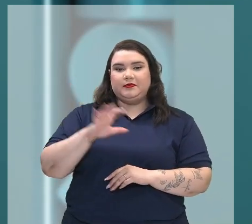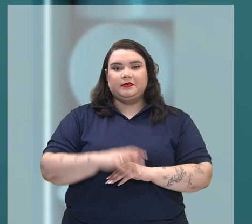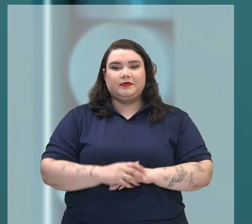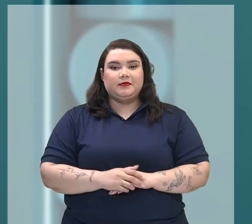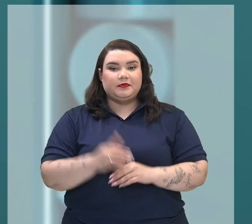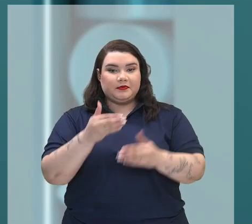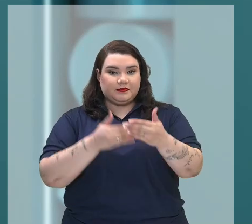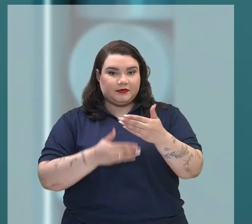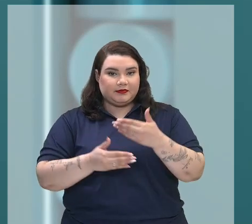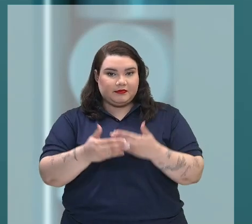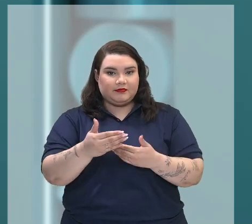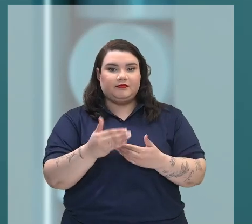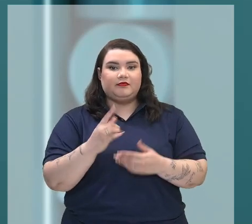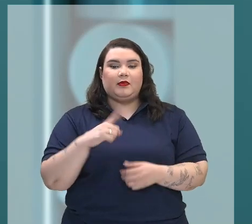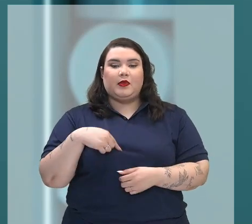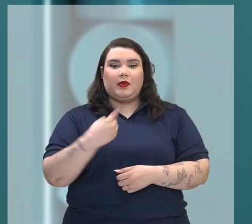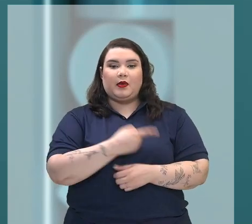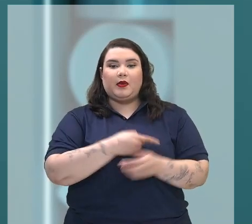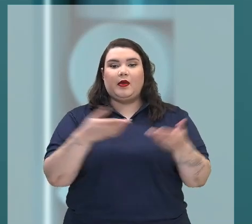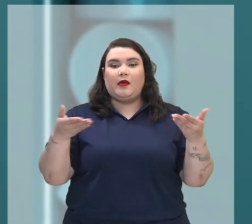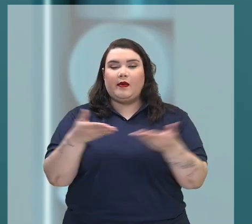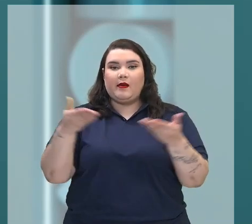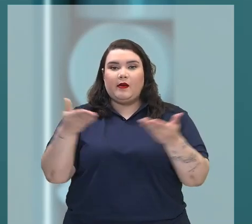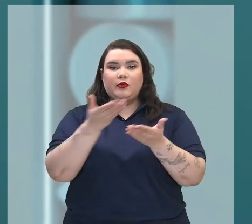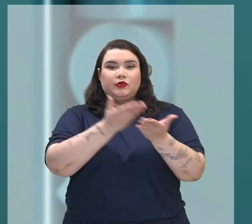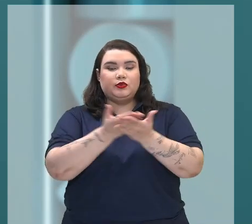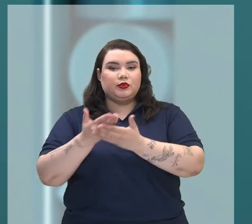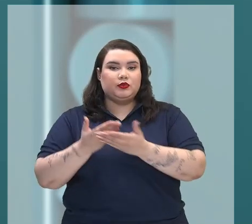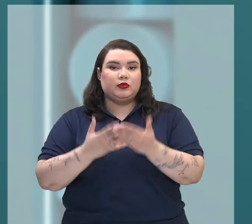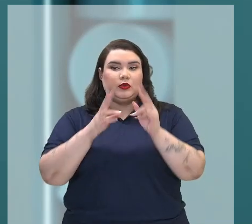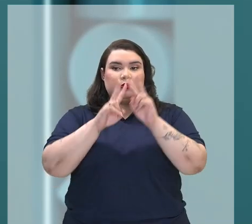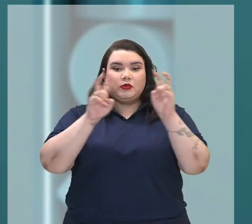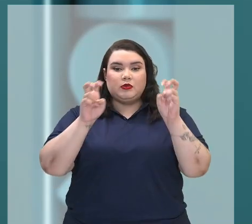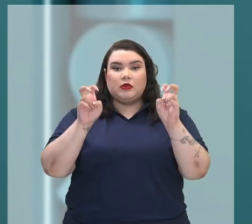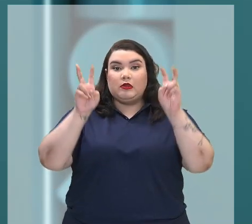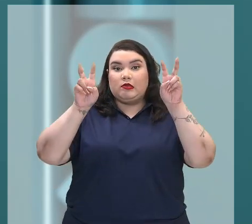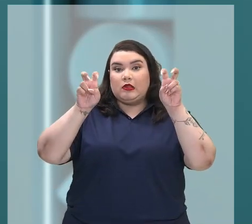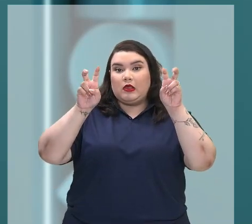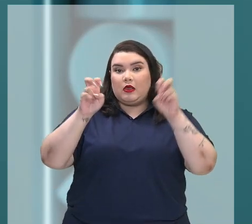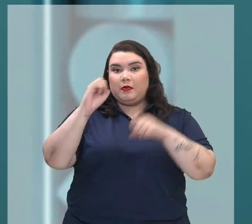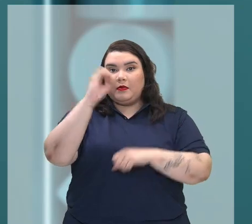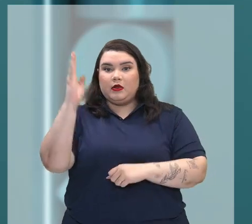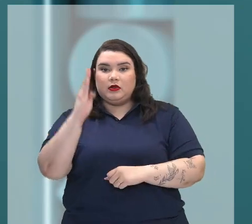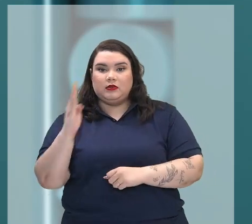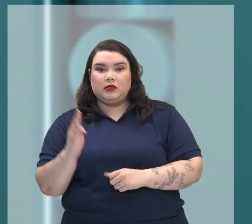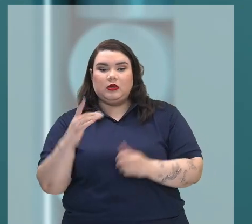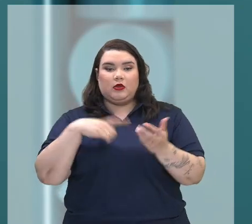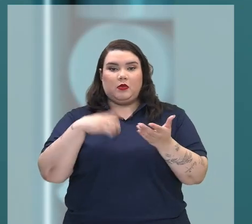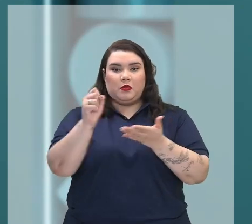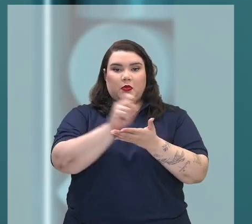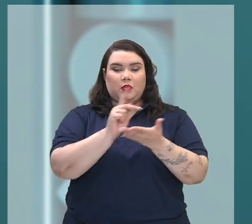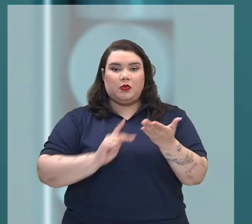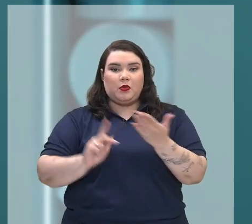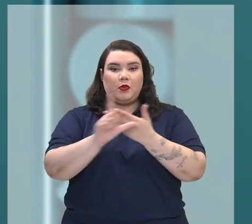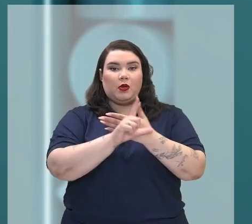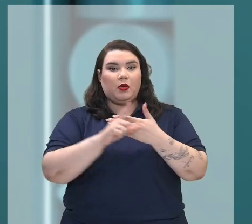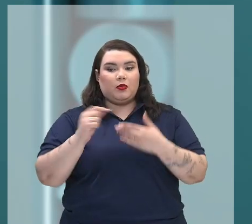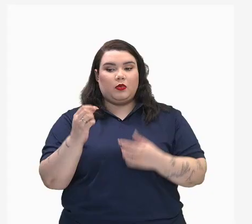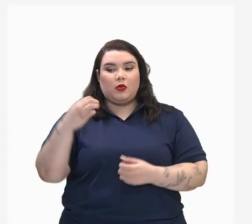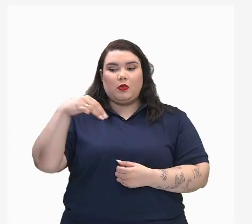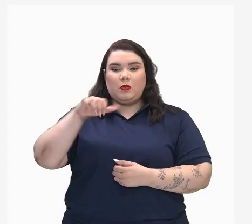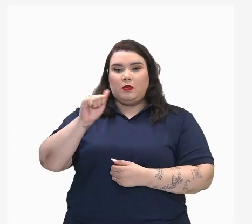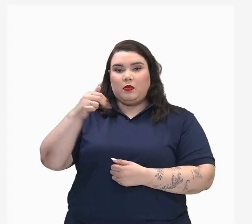Continuando, agora nós vamos ver uma temática brasileira com um poema de Manuel Bandeira,